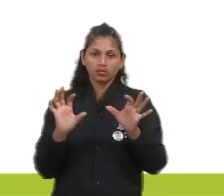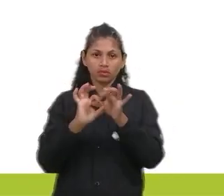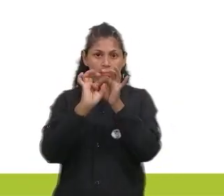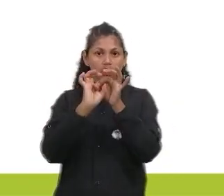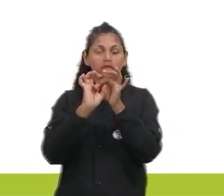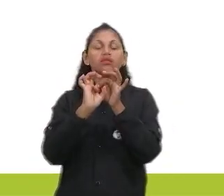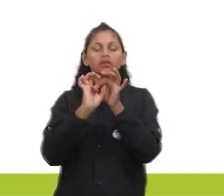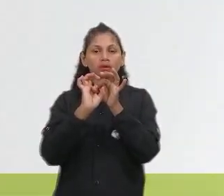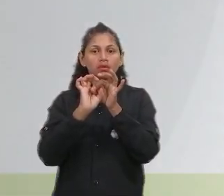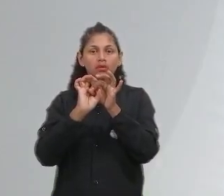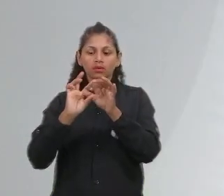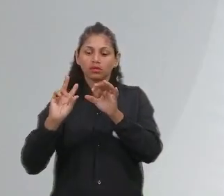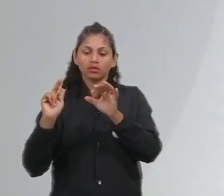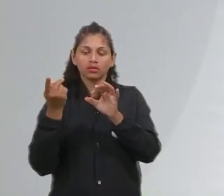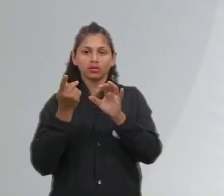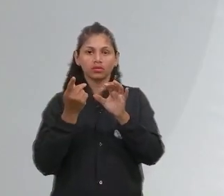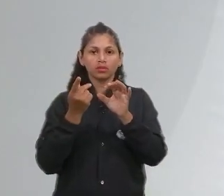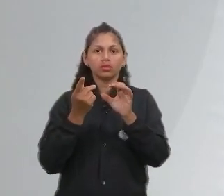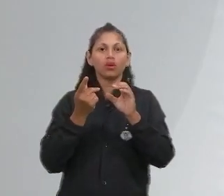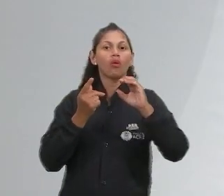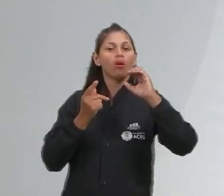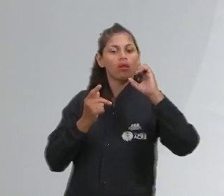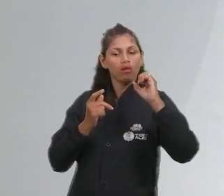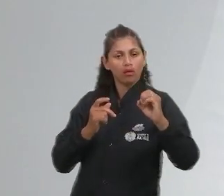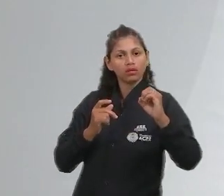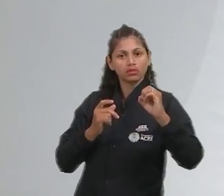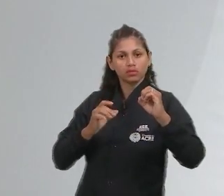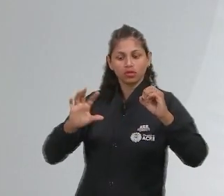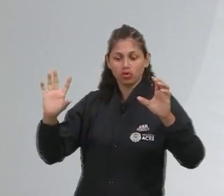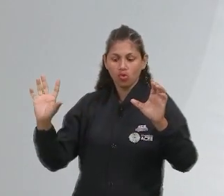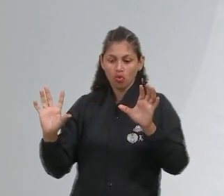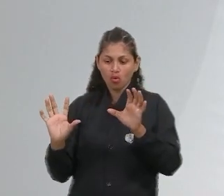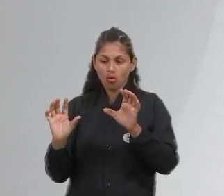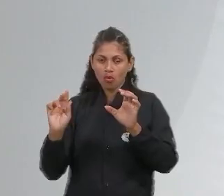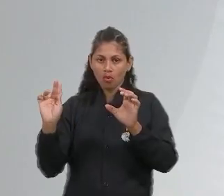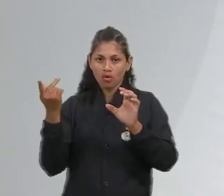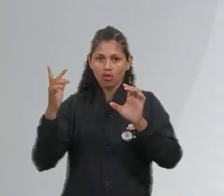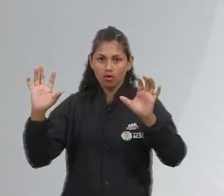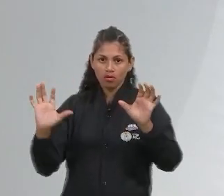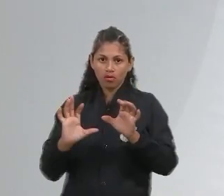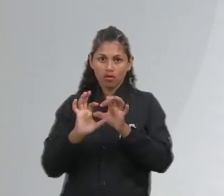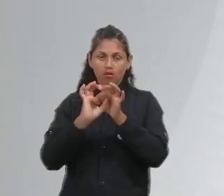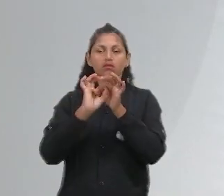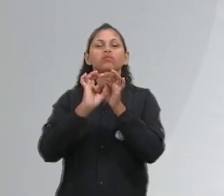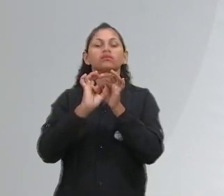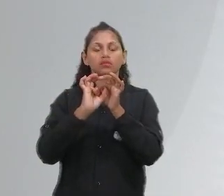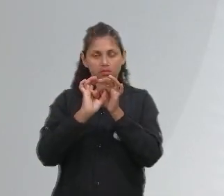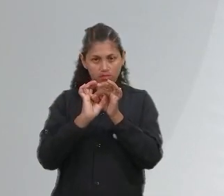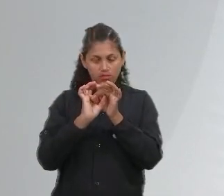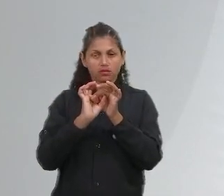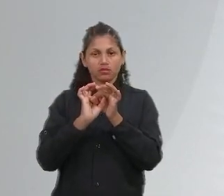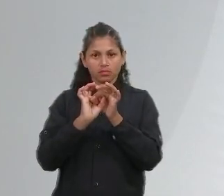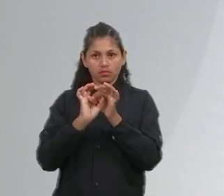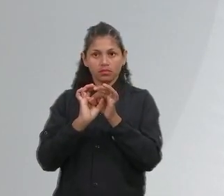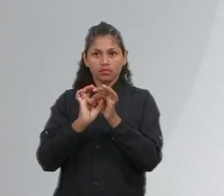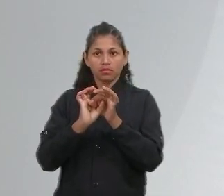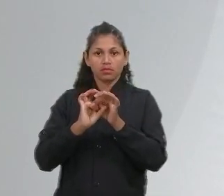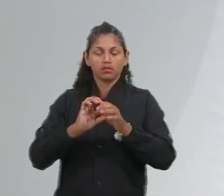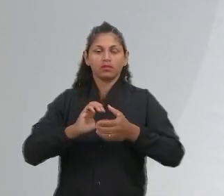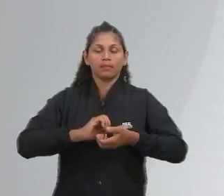Então, falou em hidroxila, lembrou do elemento químico orgânico ligado ao